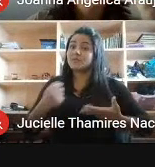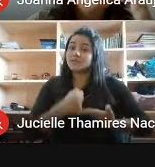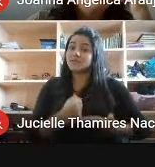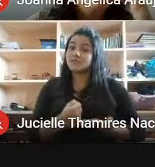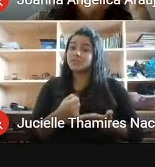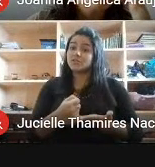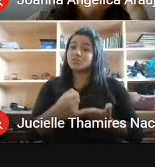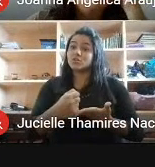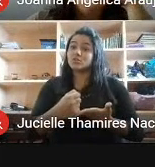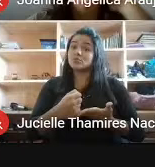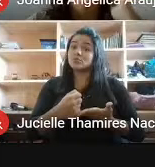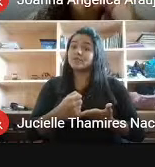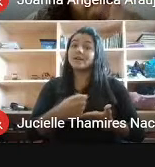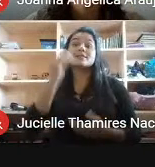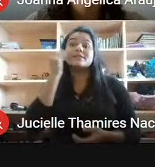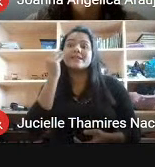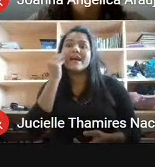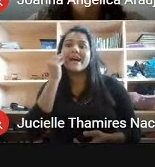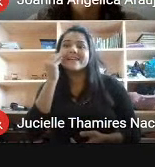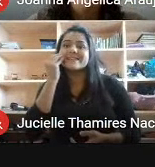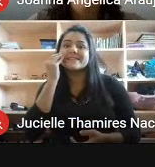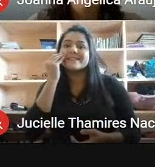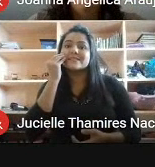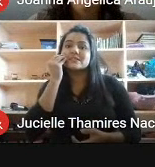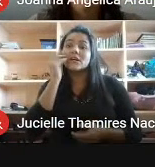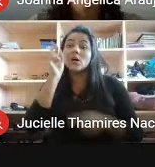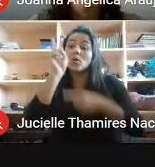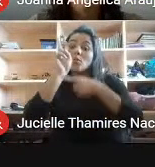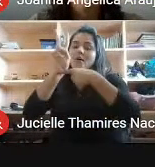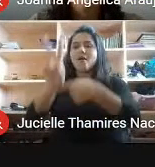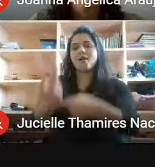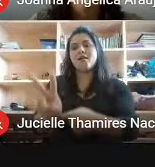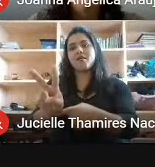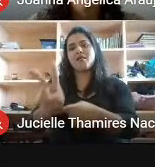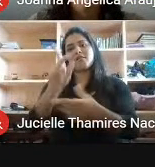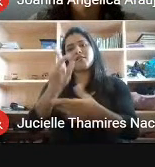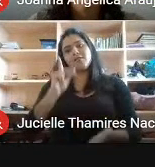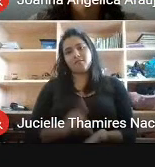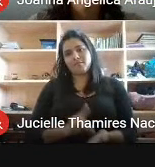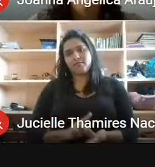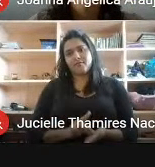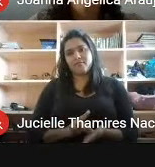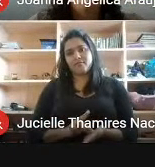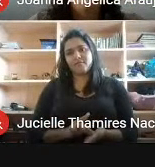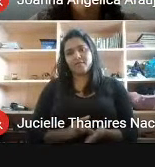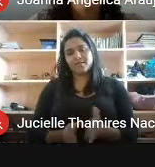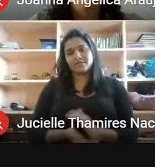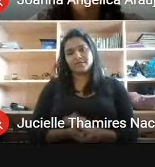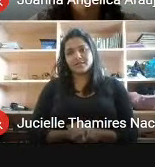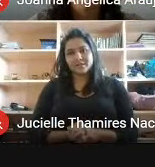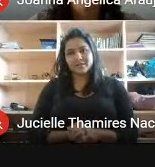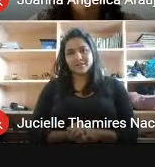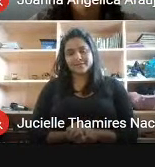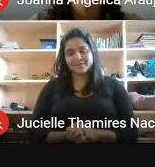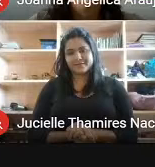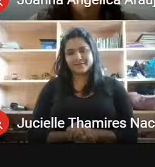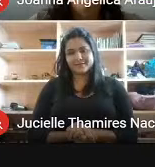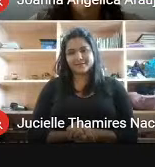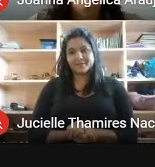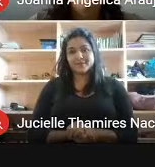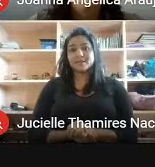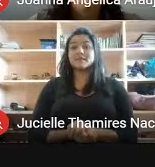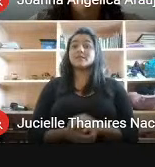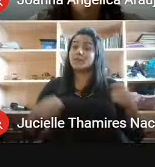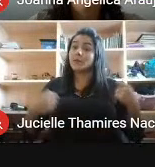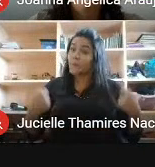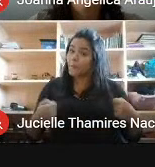resto funciona mal, não adianta. Por isso que uma é marcador da ação do outro. Então, esses elementos eu